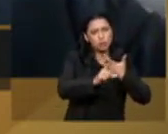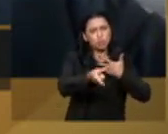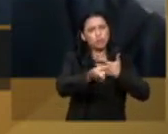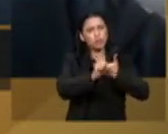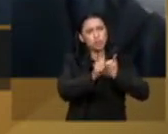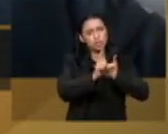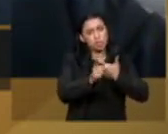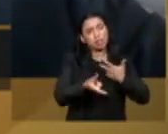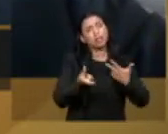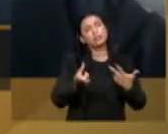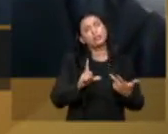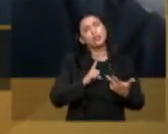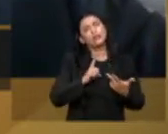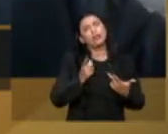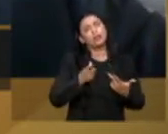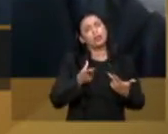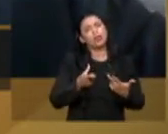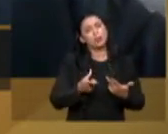o legislativo